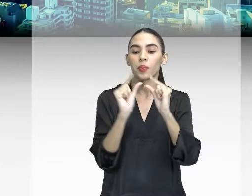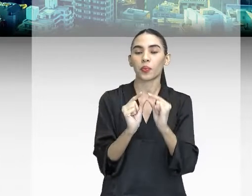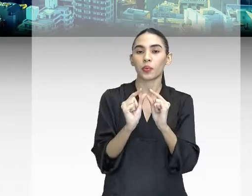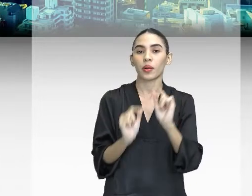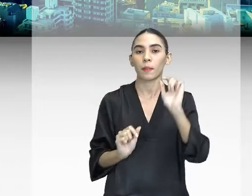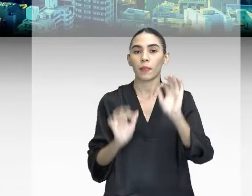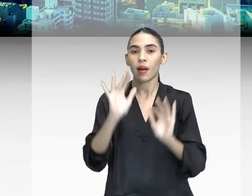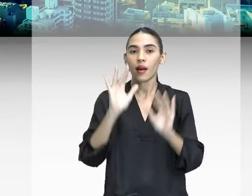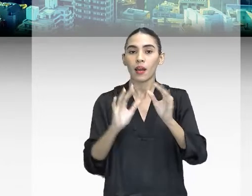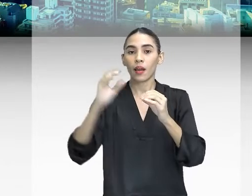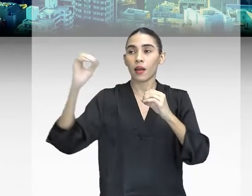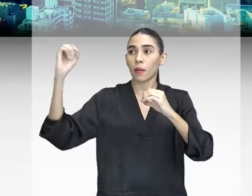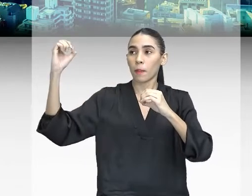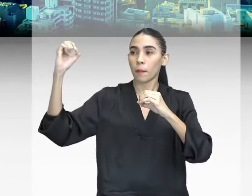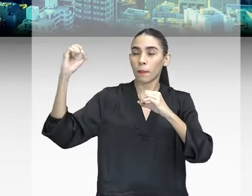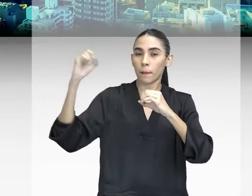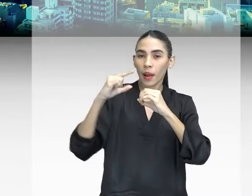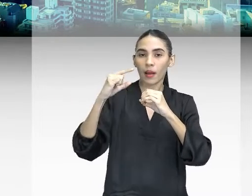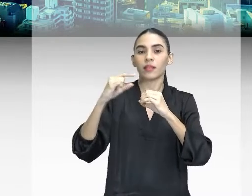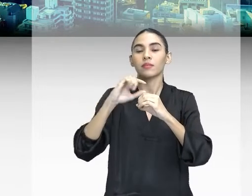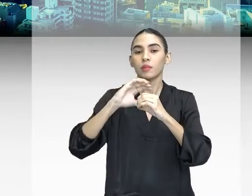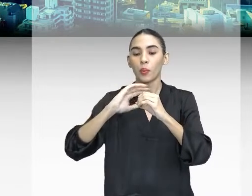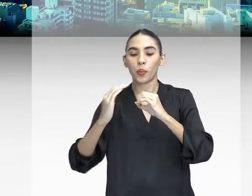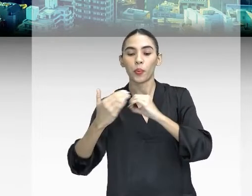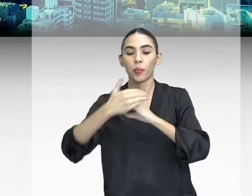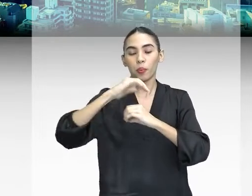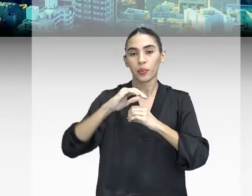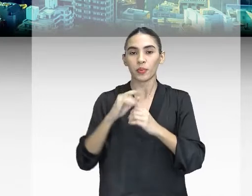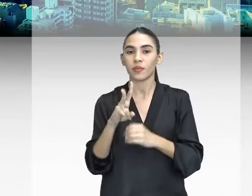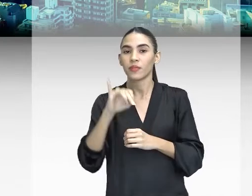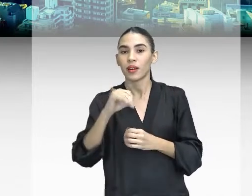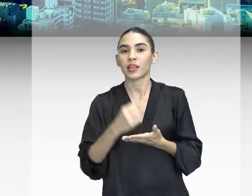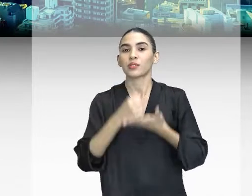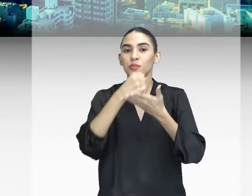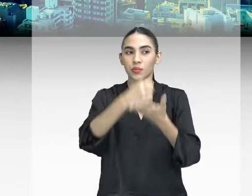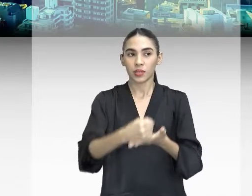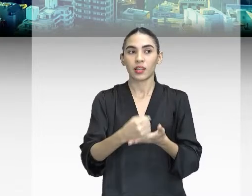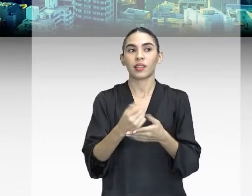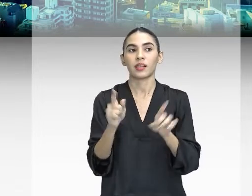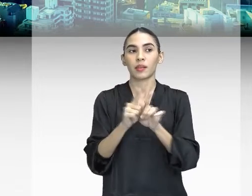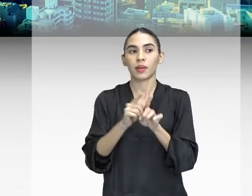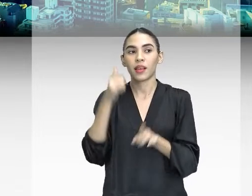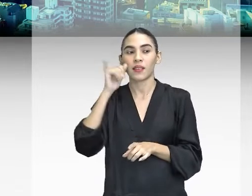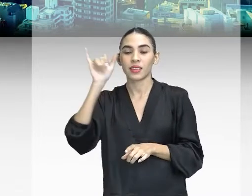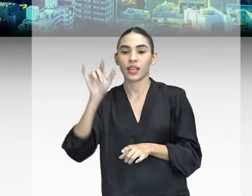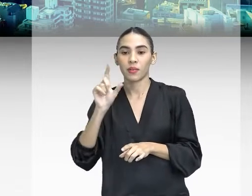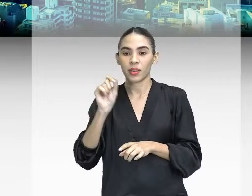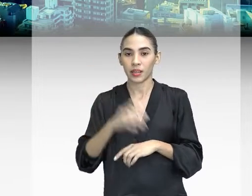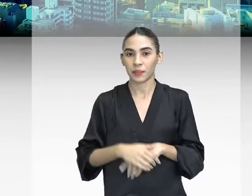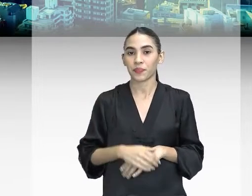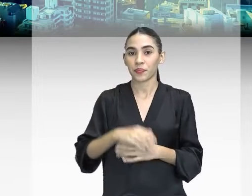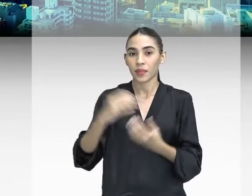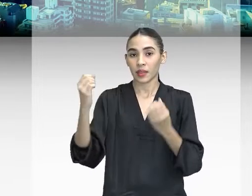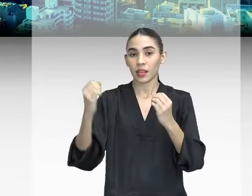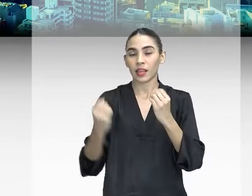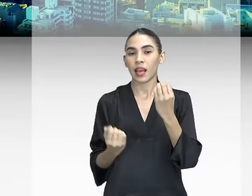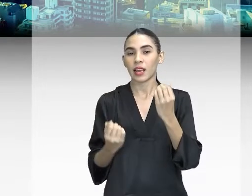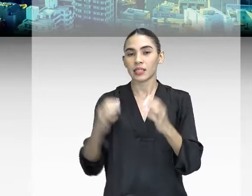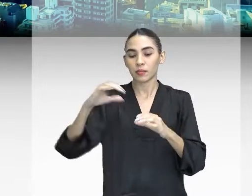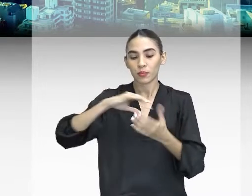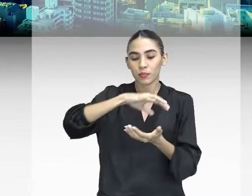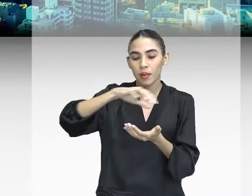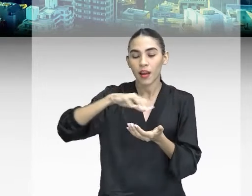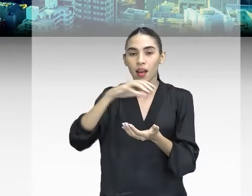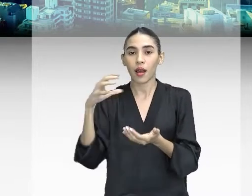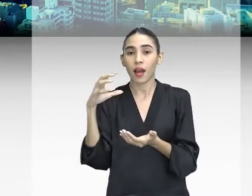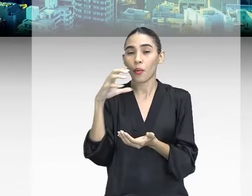efeito estufa, né, que é o que já vai contribuir bastante para evitar ali, justamente o aquecimento global, como nós já podemos